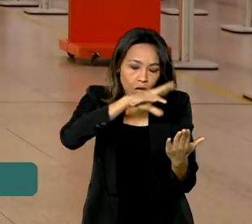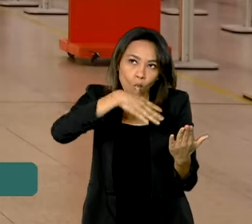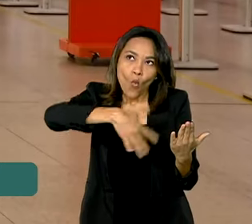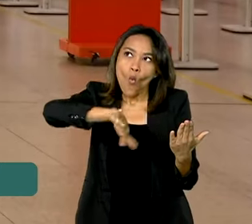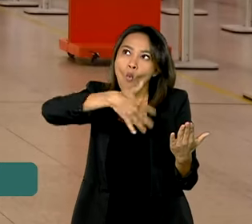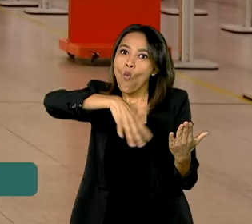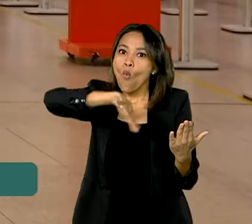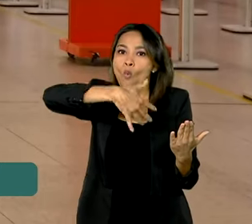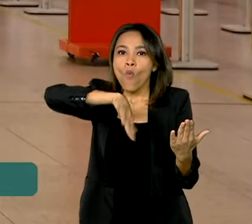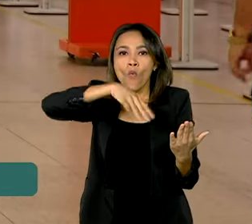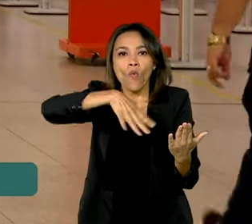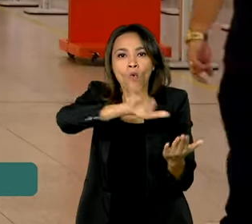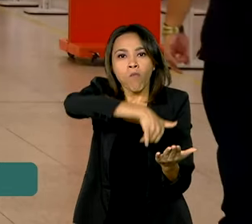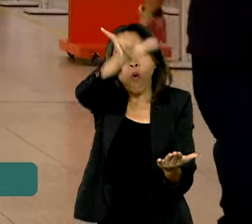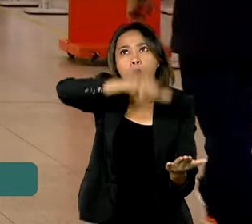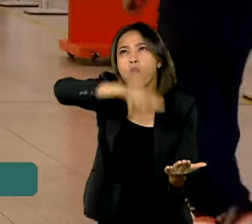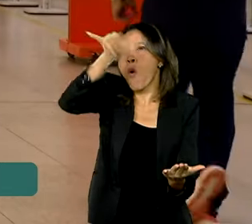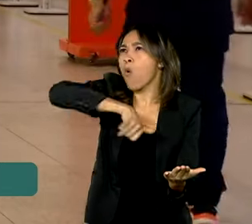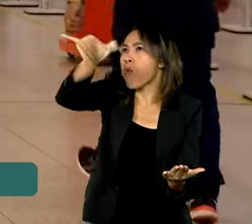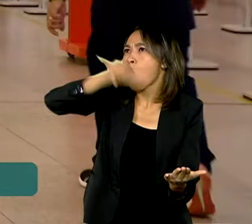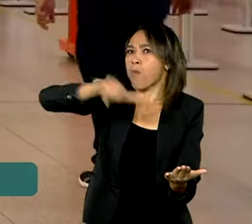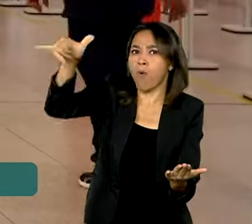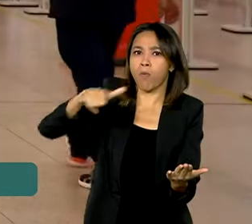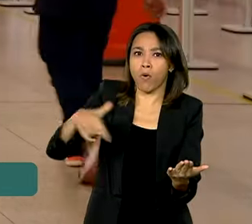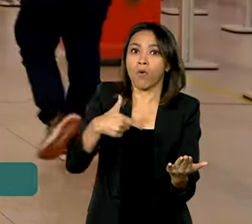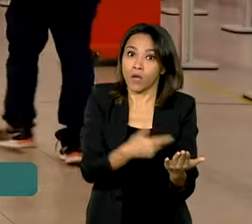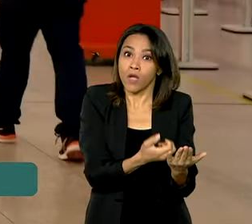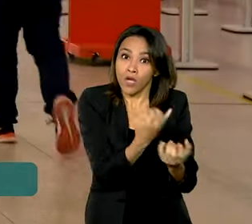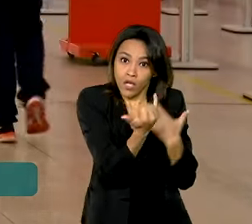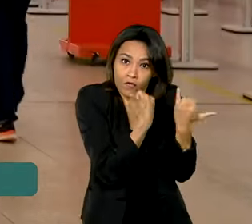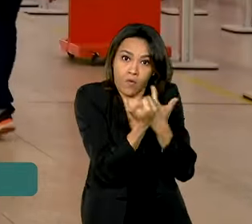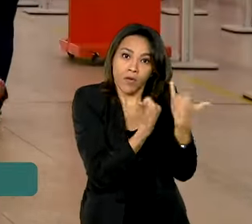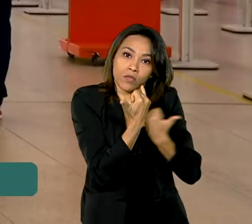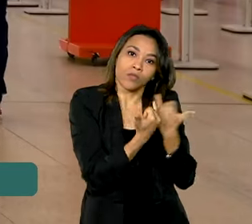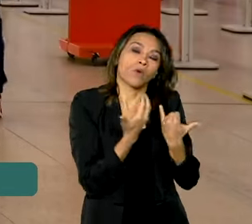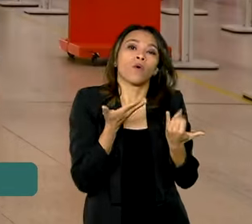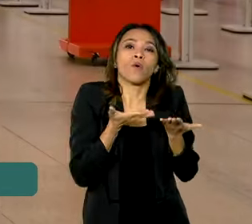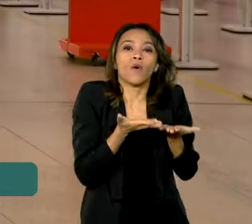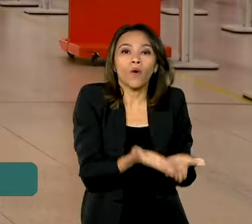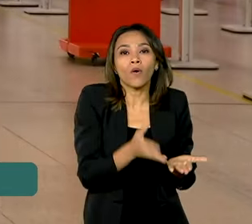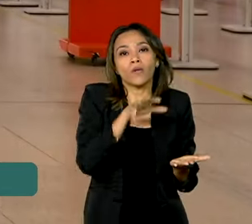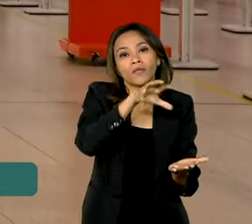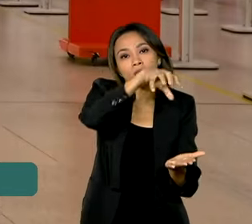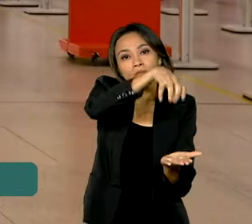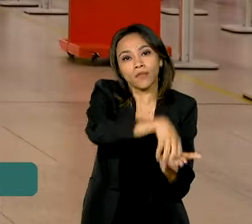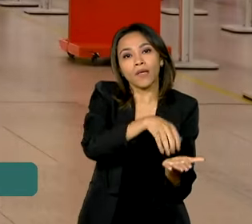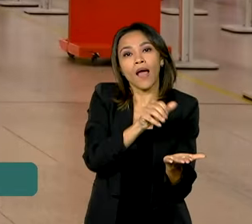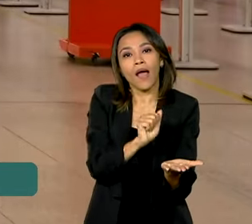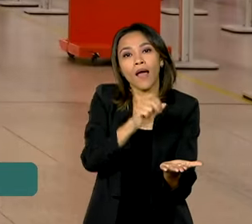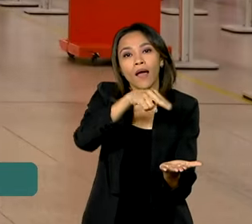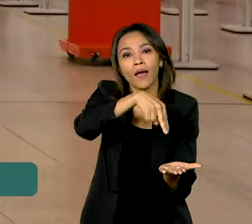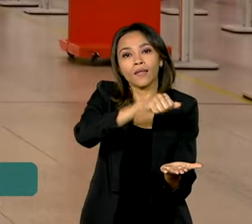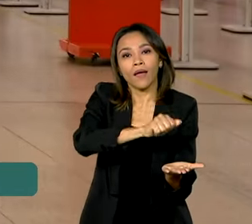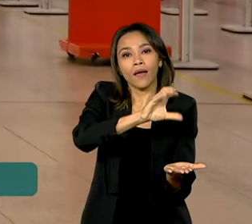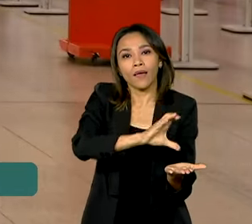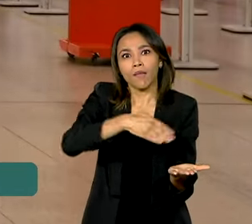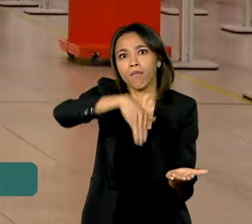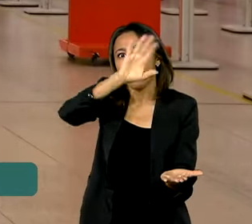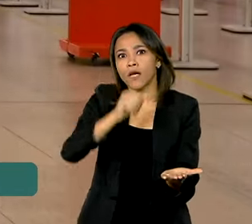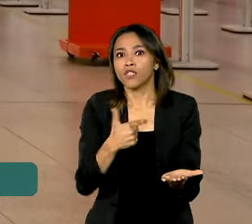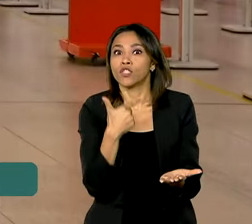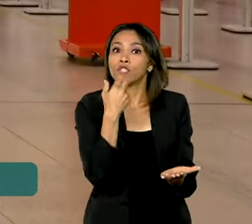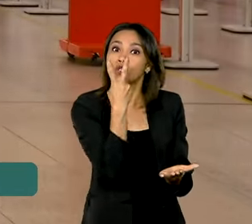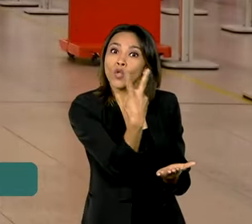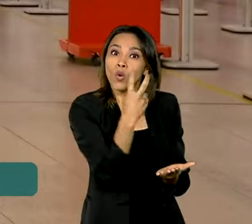na aviação internacional de passageiros. Segundo dados da Agência Nacional de Aviação Civil, a ANAC, mais de 2 milhões